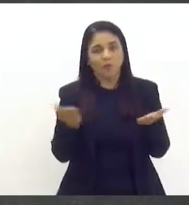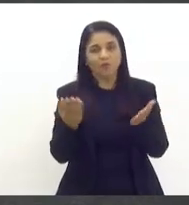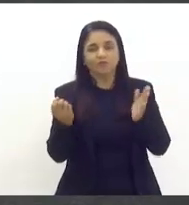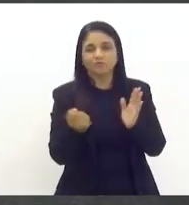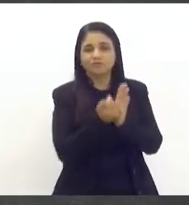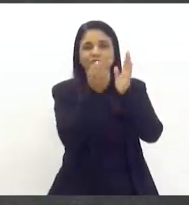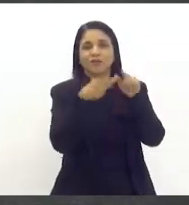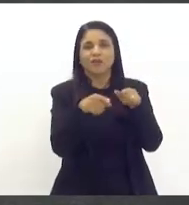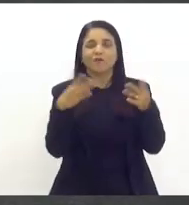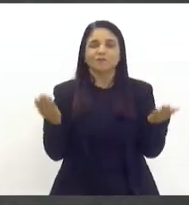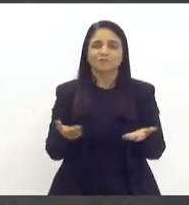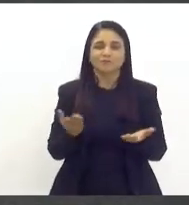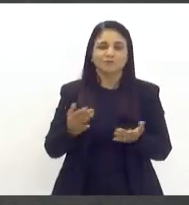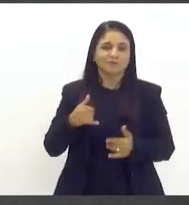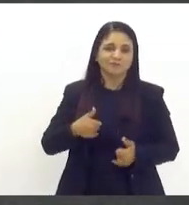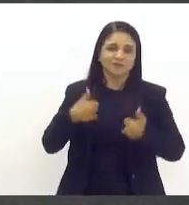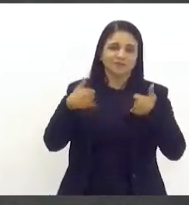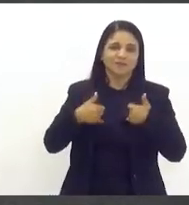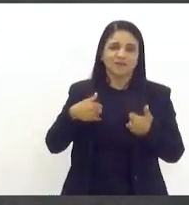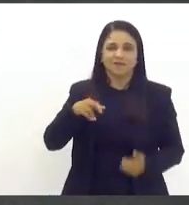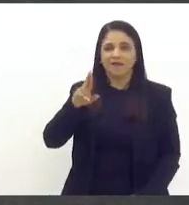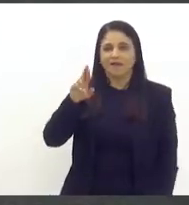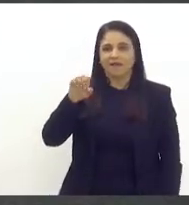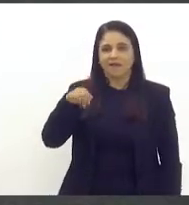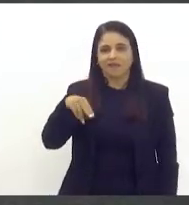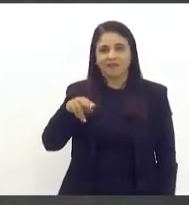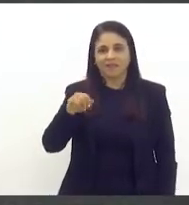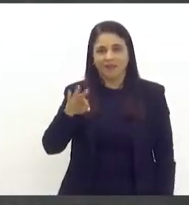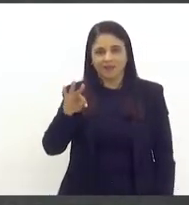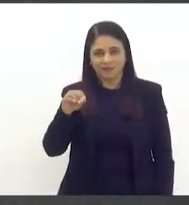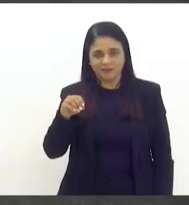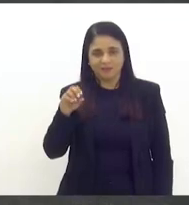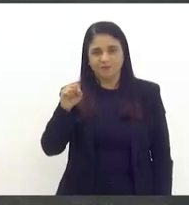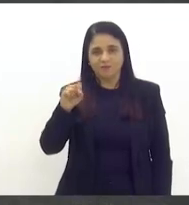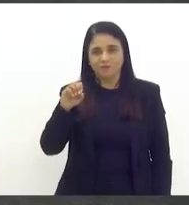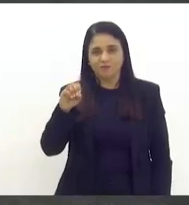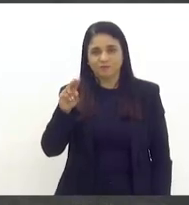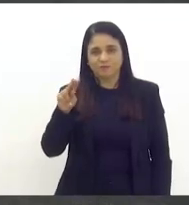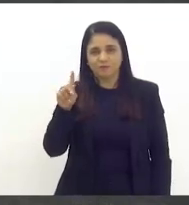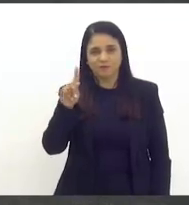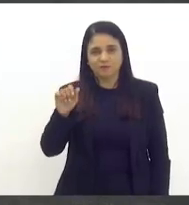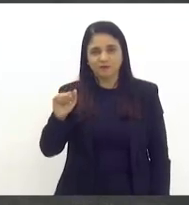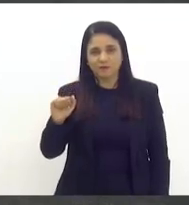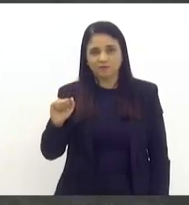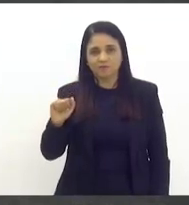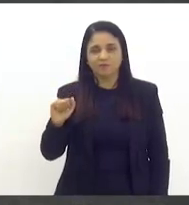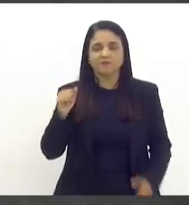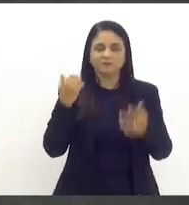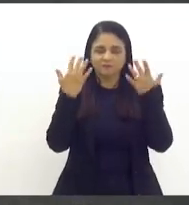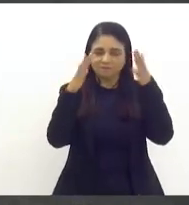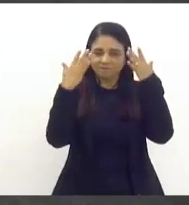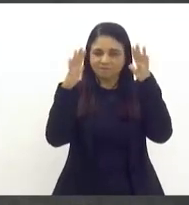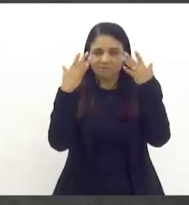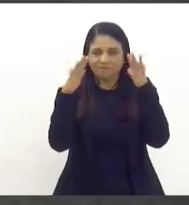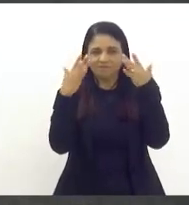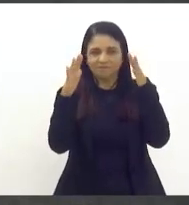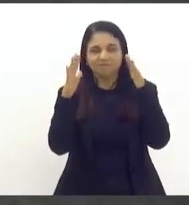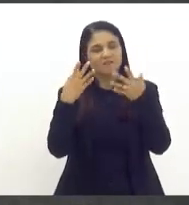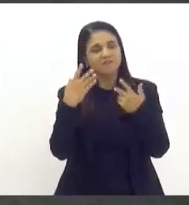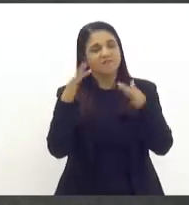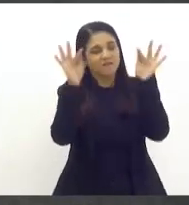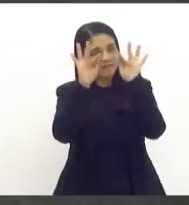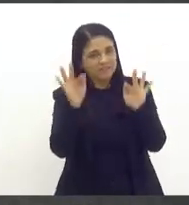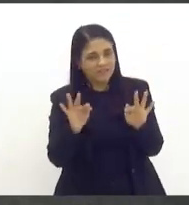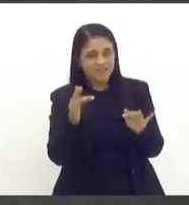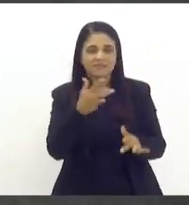aniversário da deputada Renata Souza Então queria deixar aqui os parabéns para deputada desejar muitas felicidades saúde